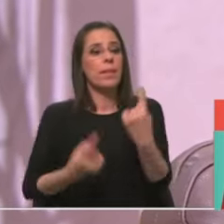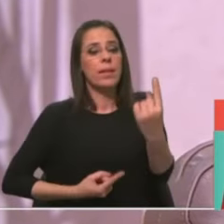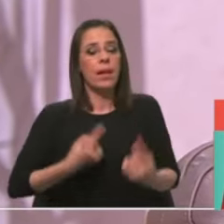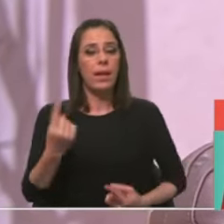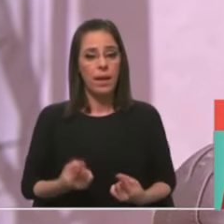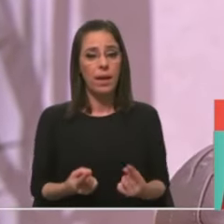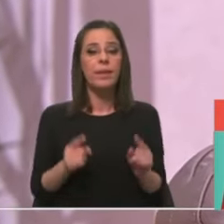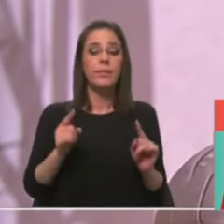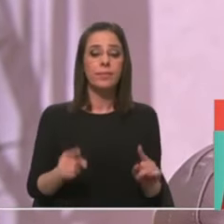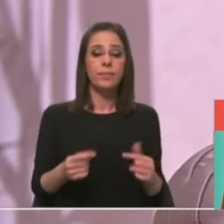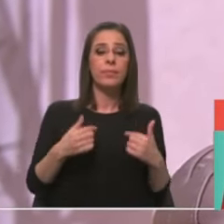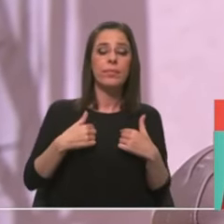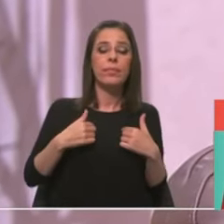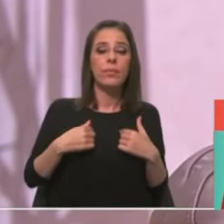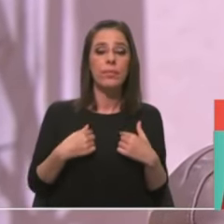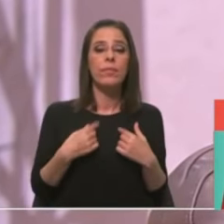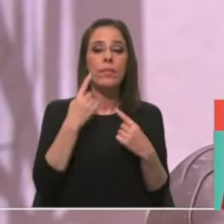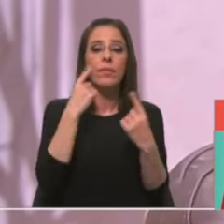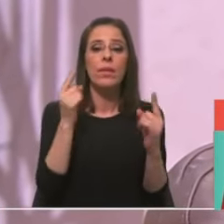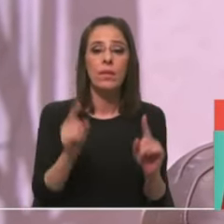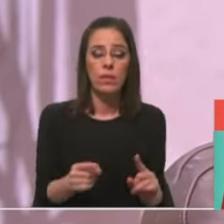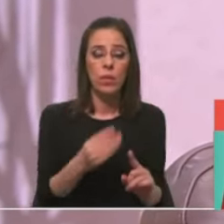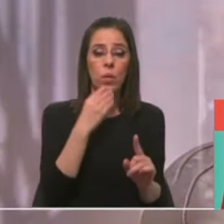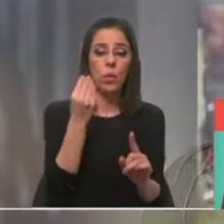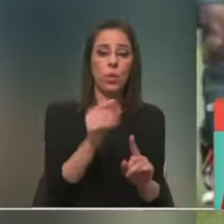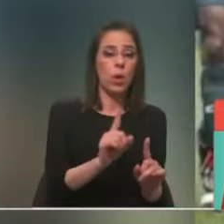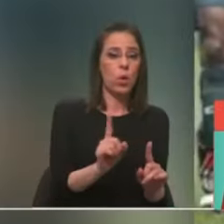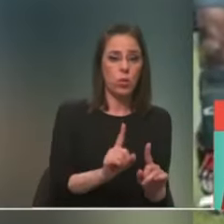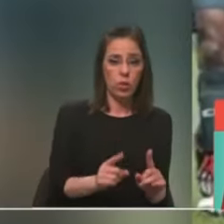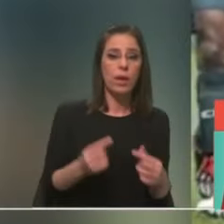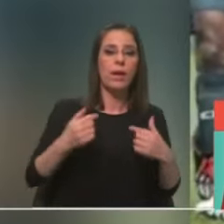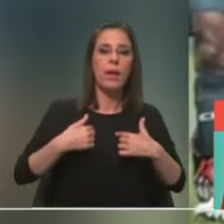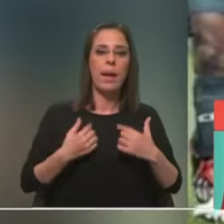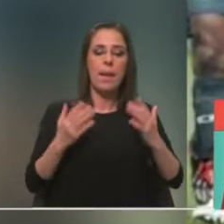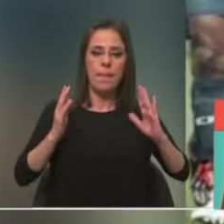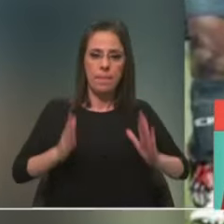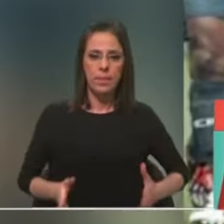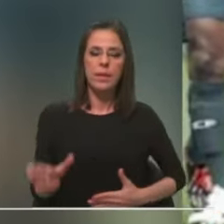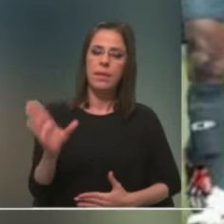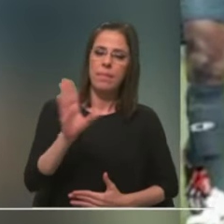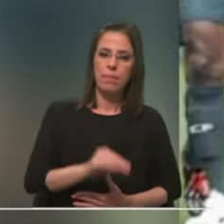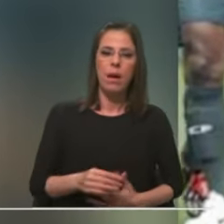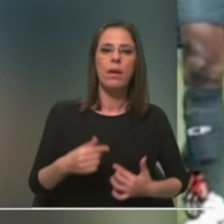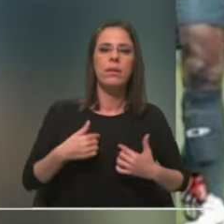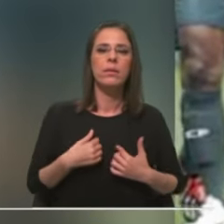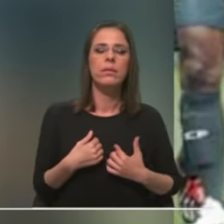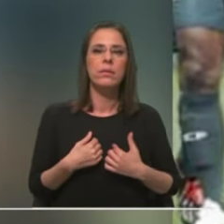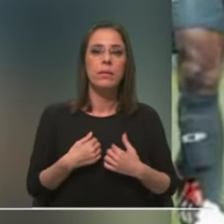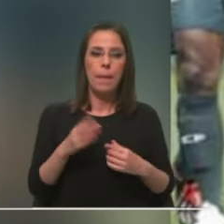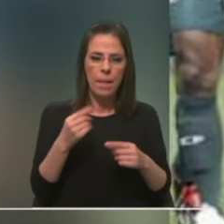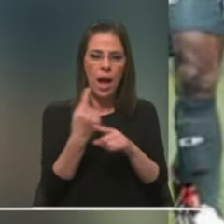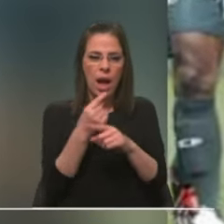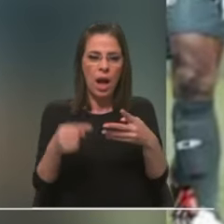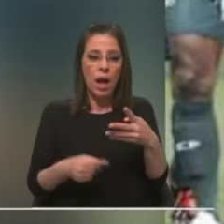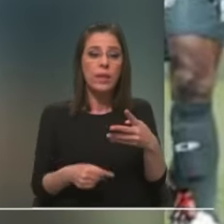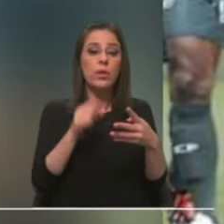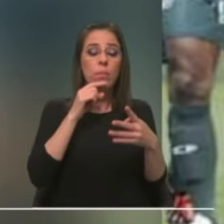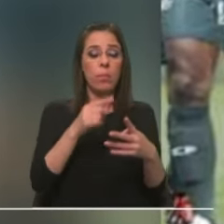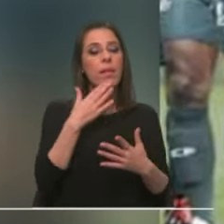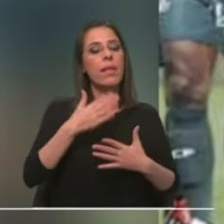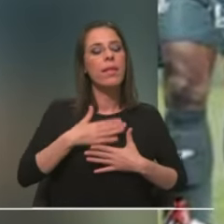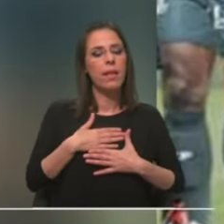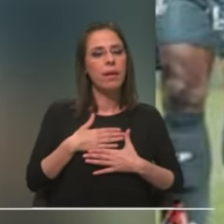Tanto que é isso que eu trago, que é, o talento não chega. A gente tem que ter mais. E o resto é que nos pode